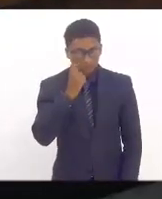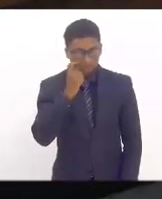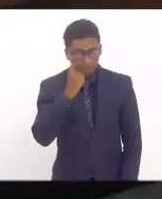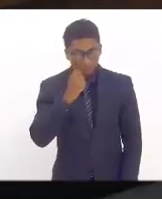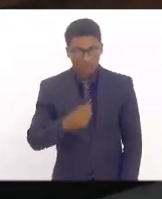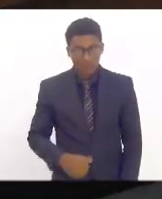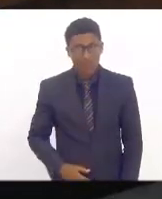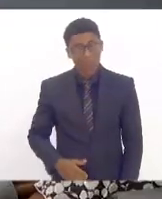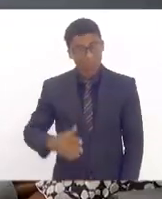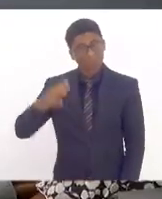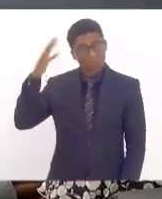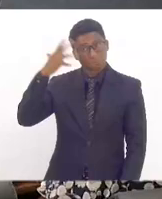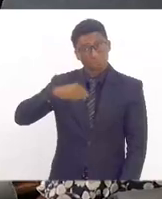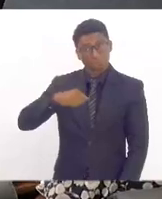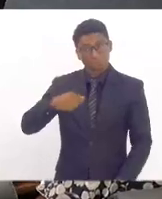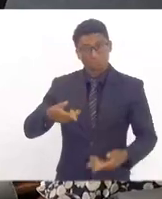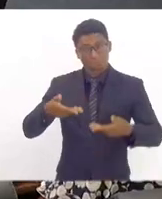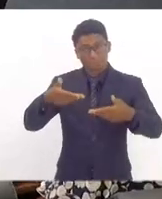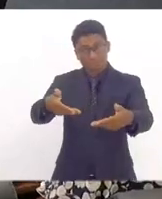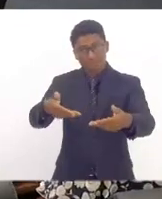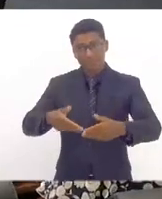coisa linda viu